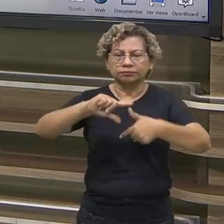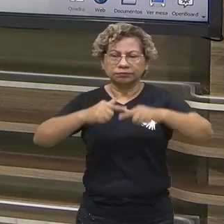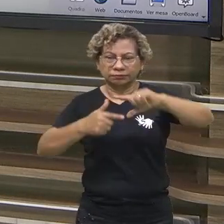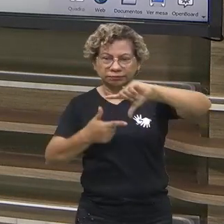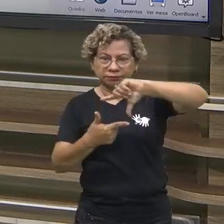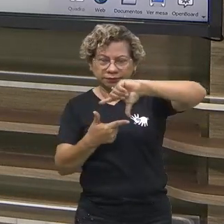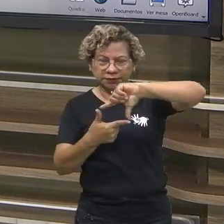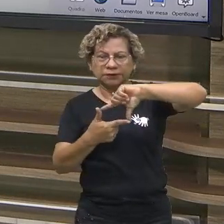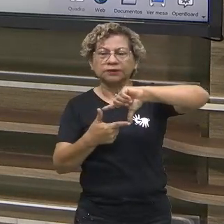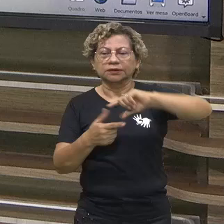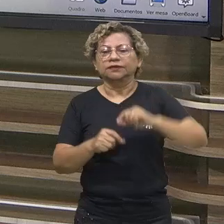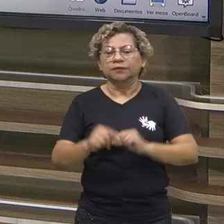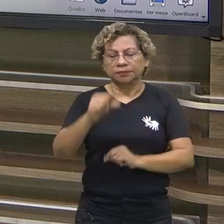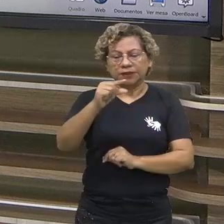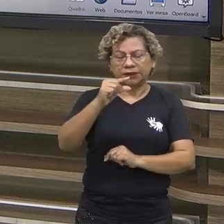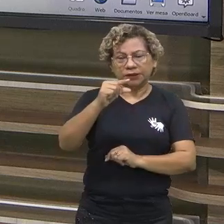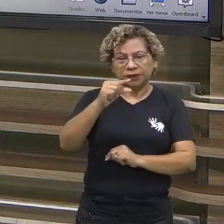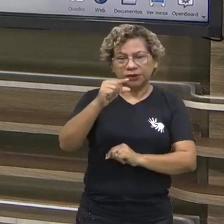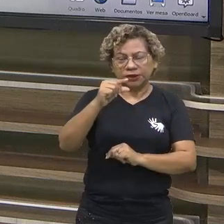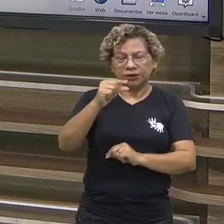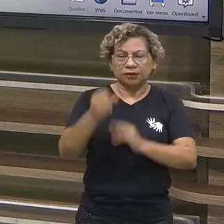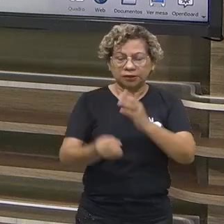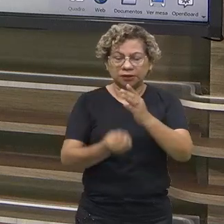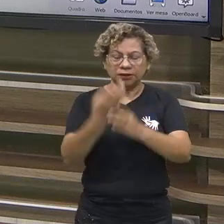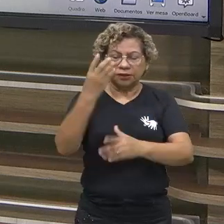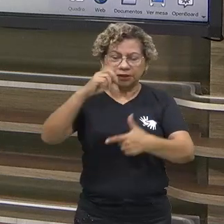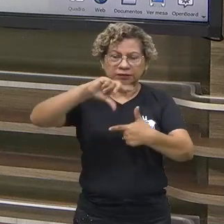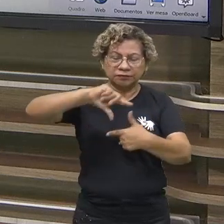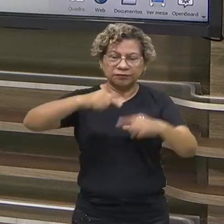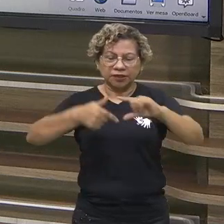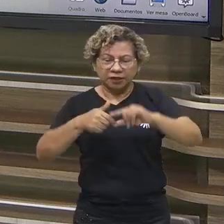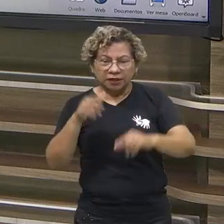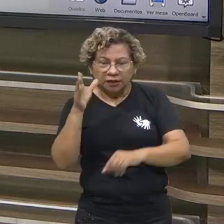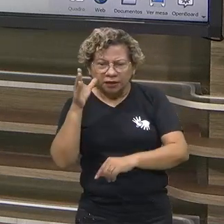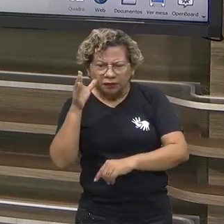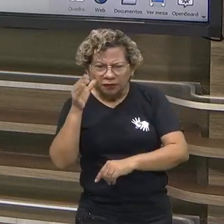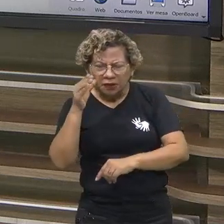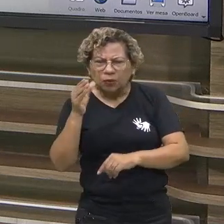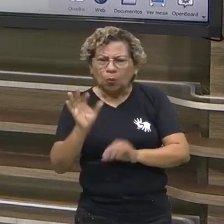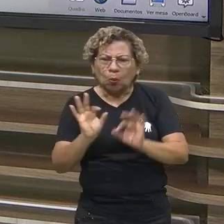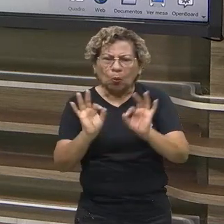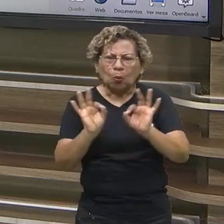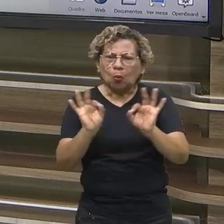tão pequenos, com tantas formas que às vezes a gente olha